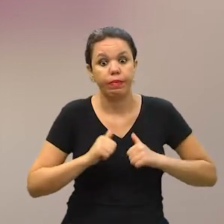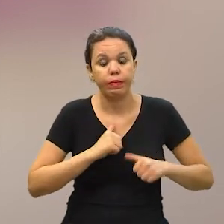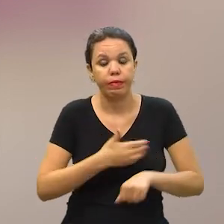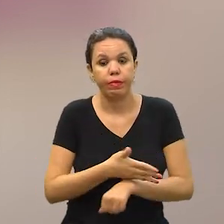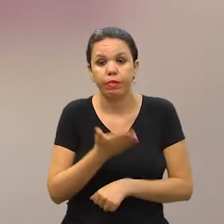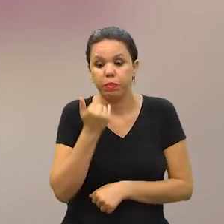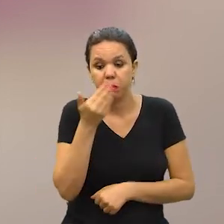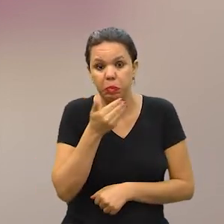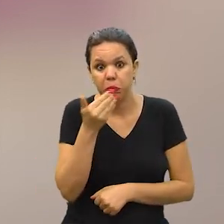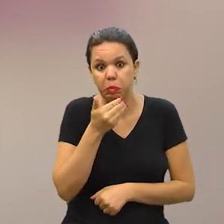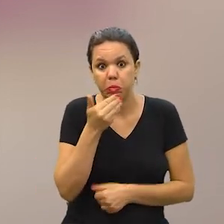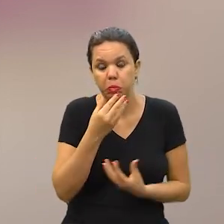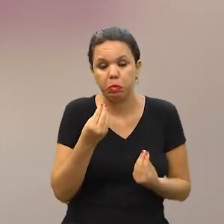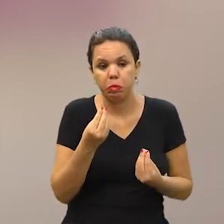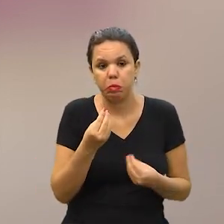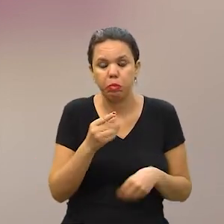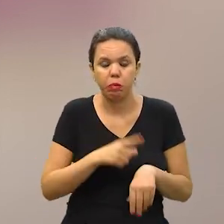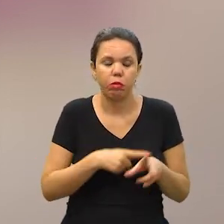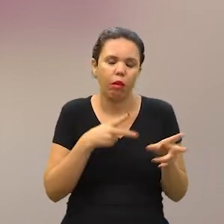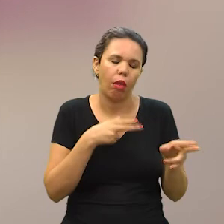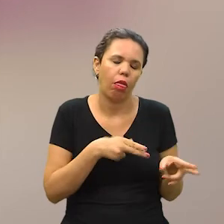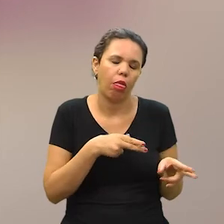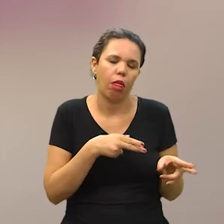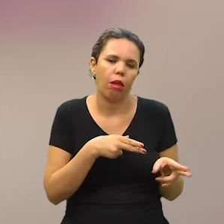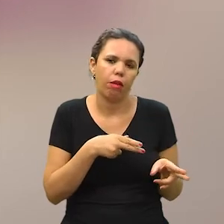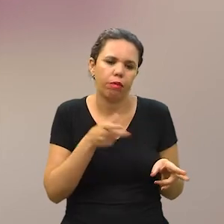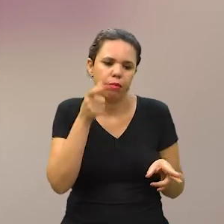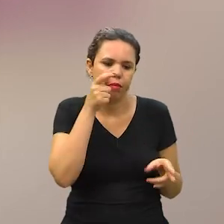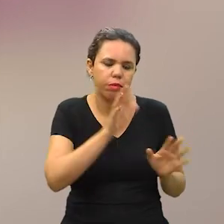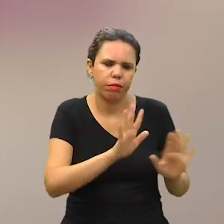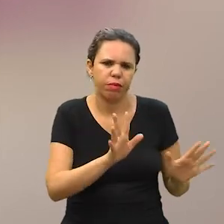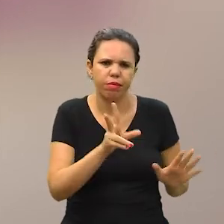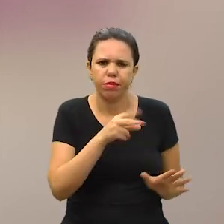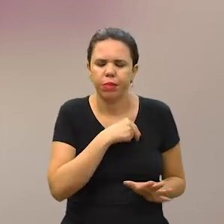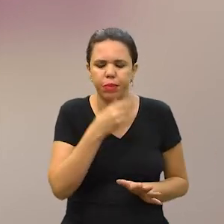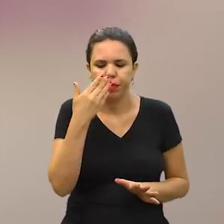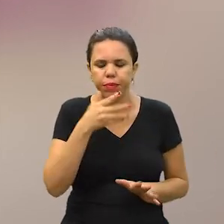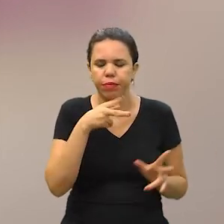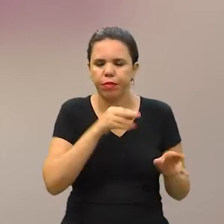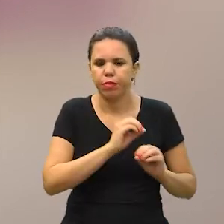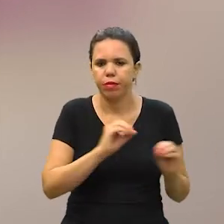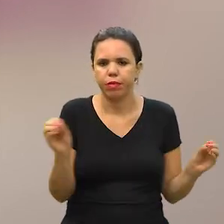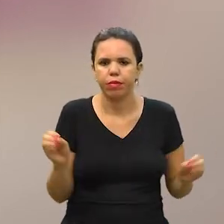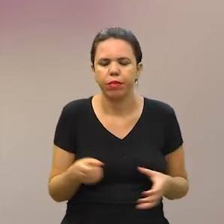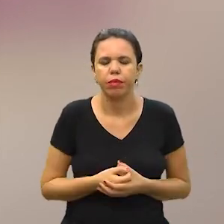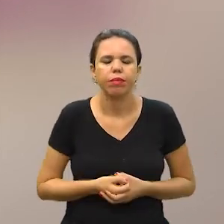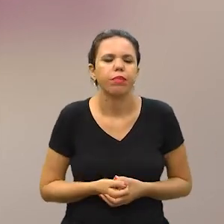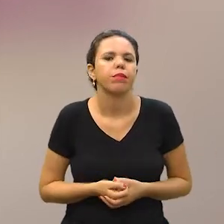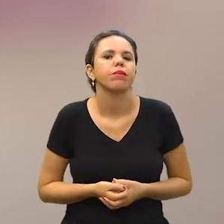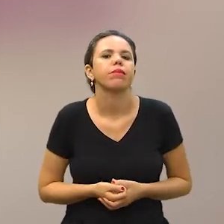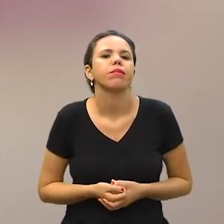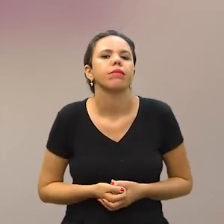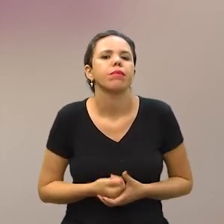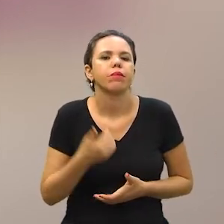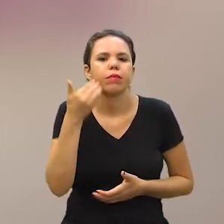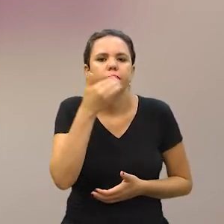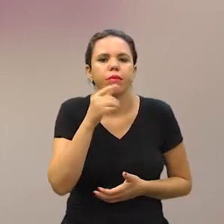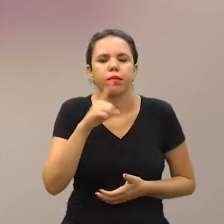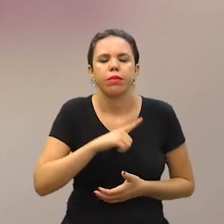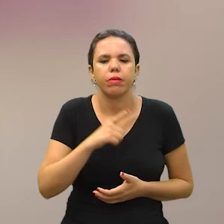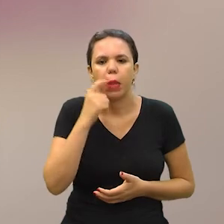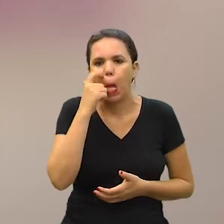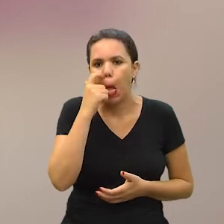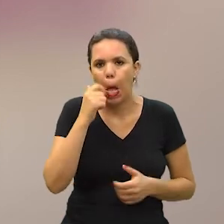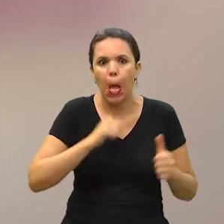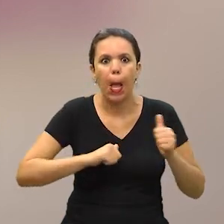agitadas e costumam comer doces, por exemplo, na hora de dormir, a gente vê, nossa, a criança não vai dormir nunca mais, né? Porque o doce tem aquele